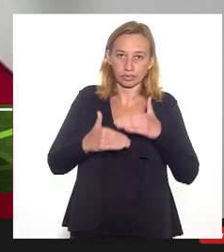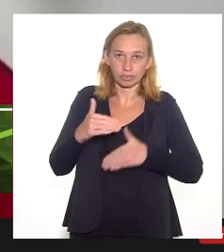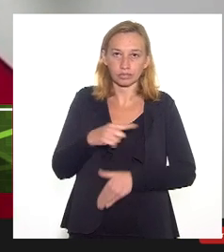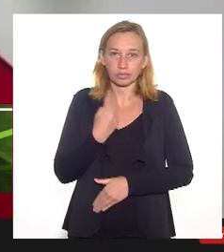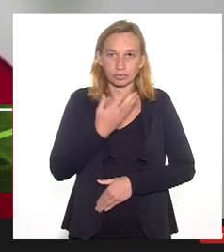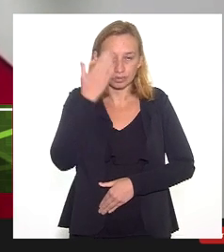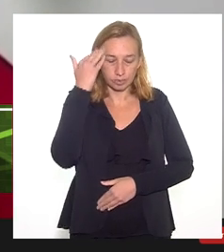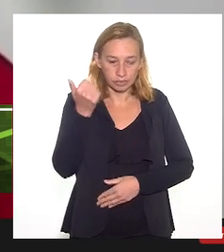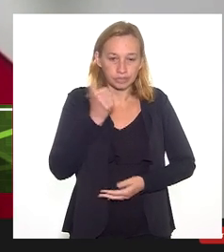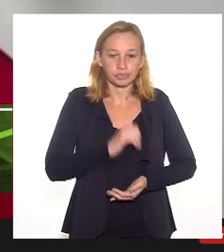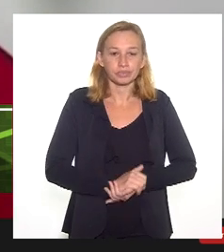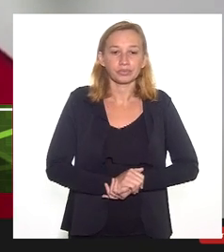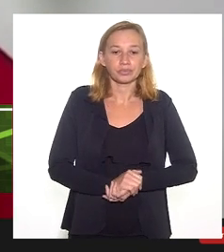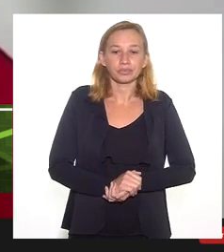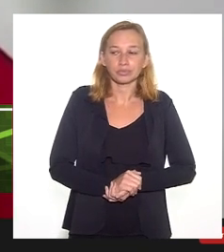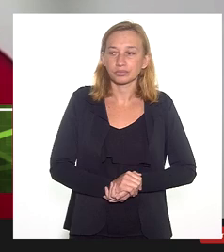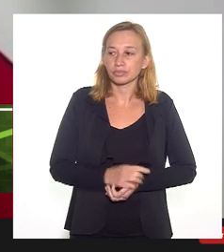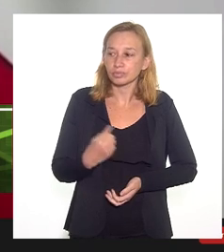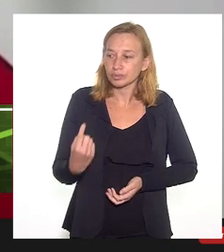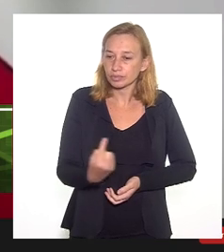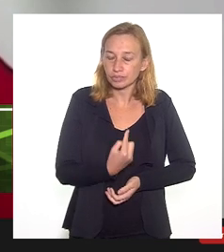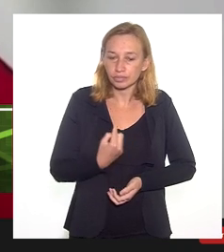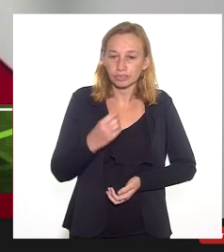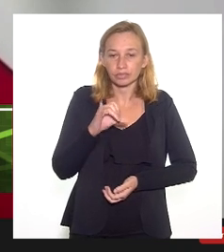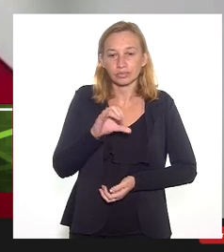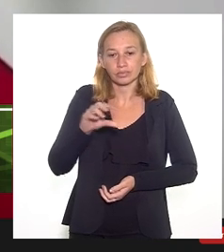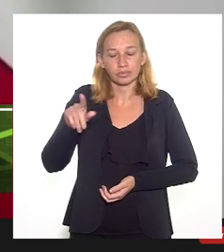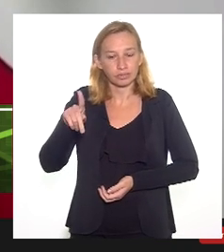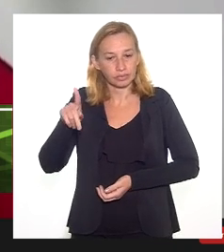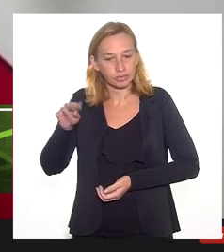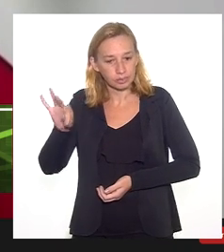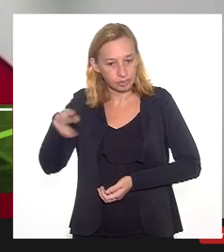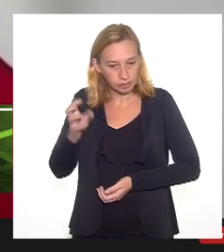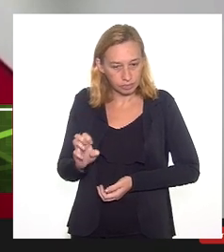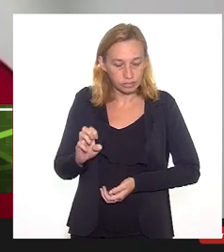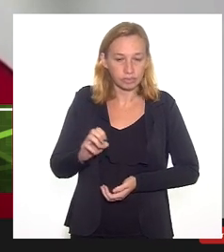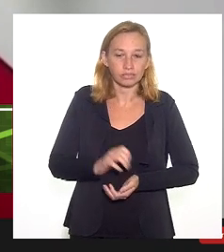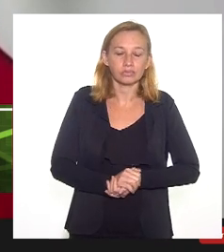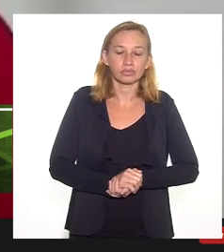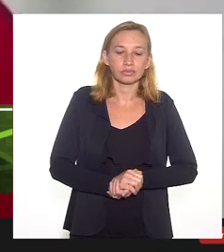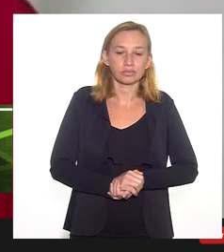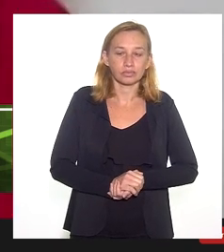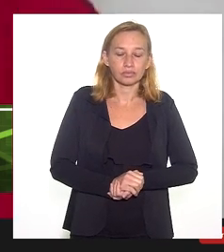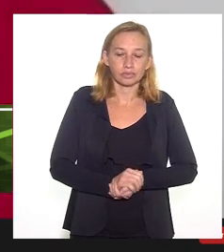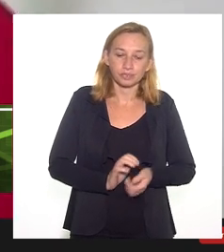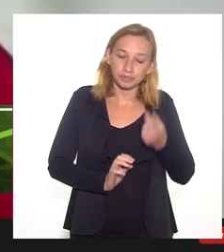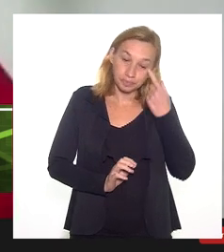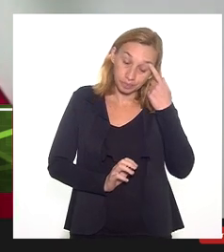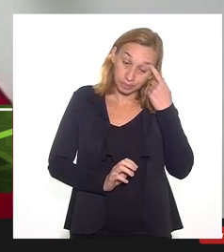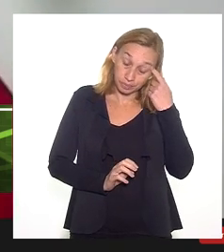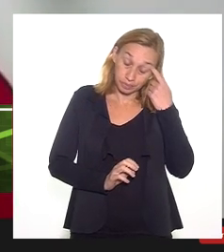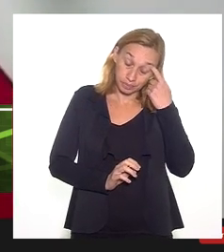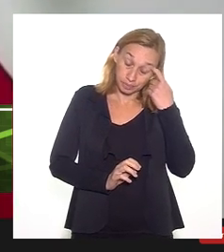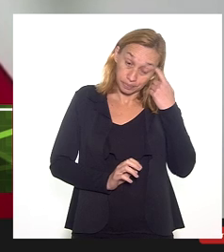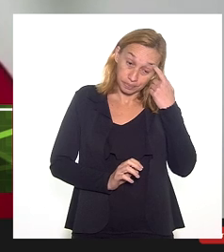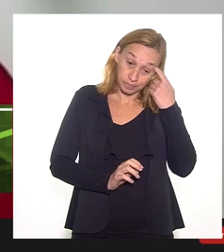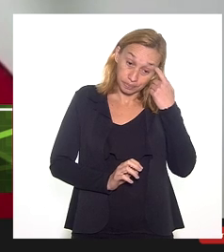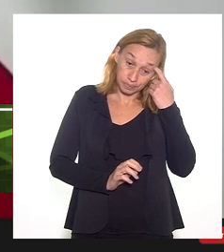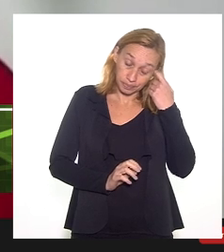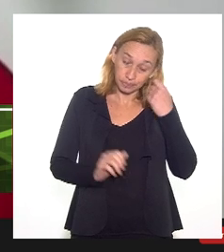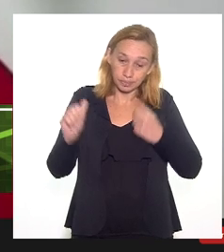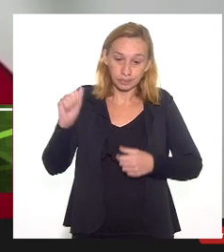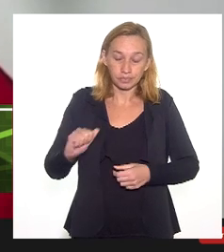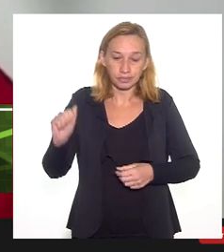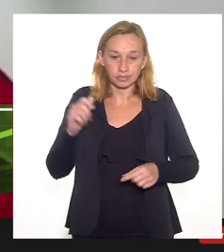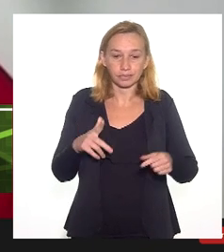sabemos nós do Cinto Perde refugiamos veementemente essas ações que visam